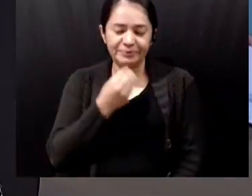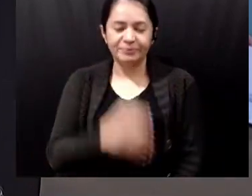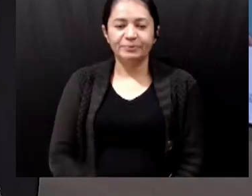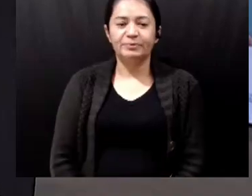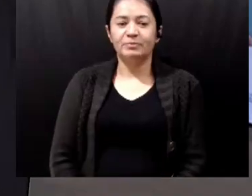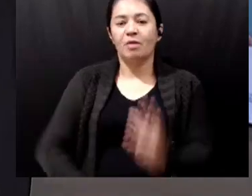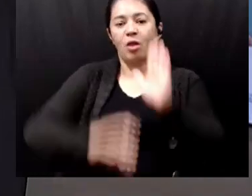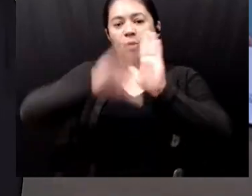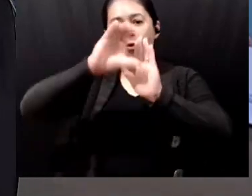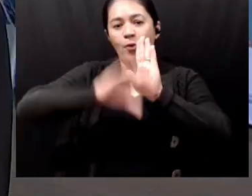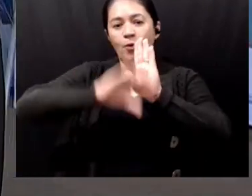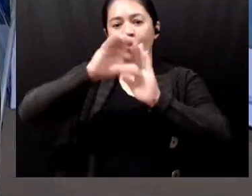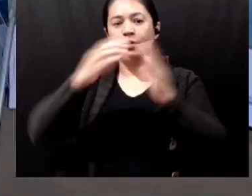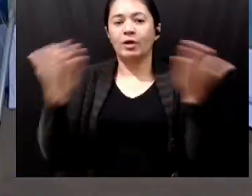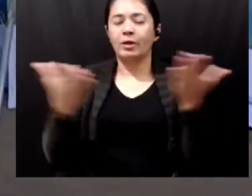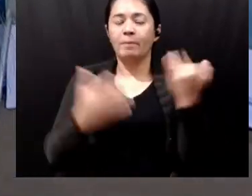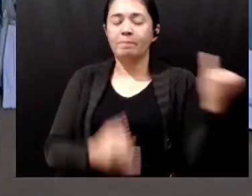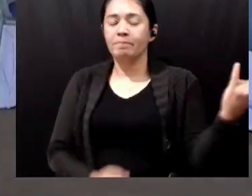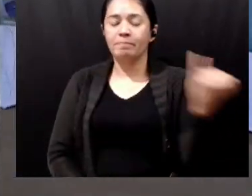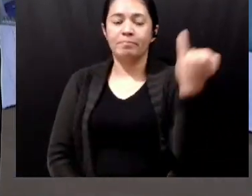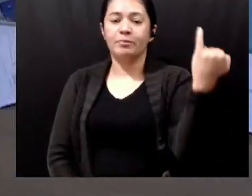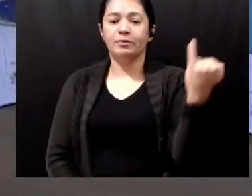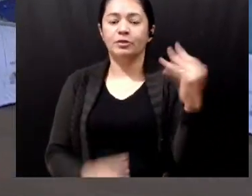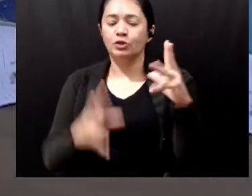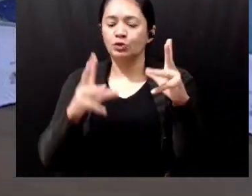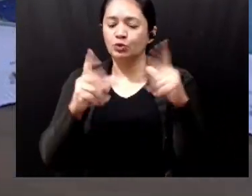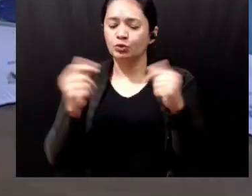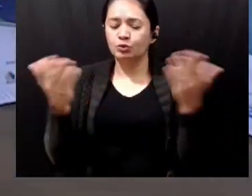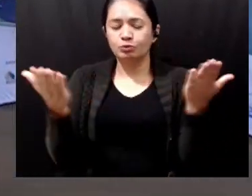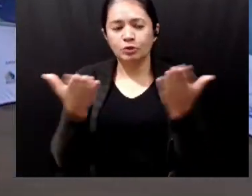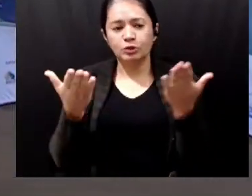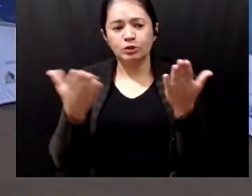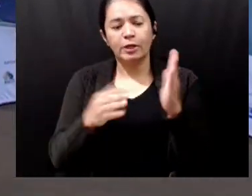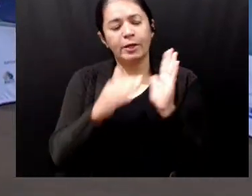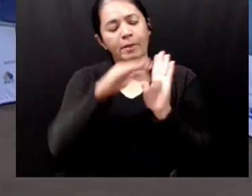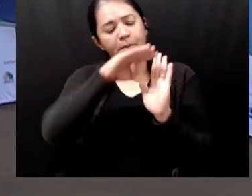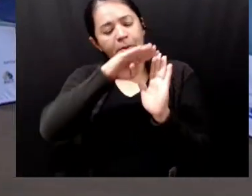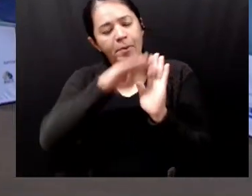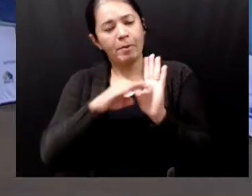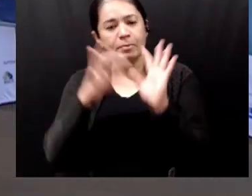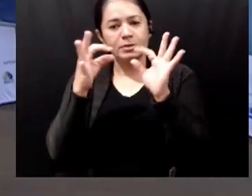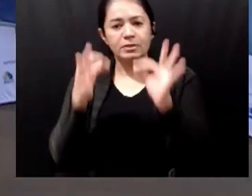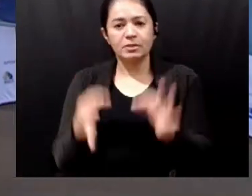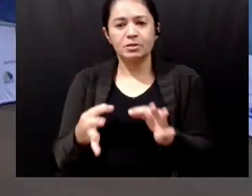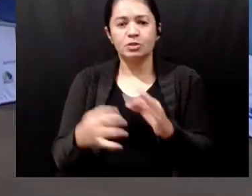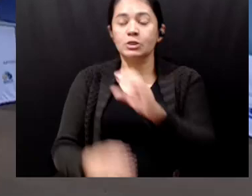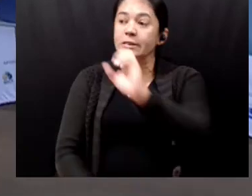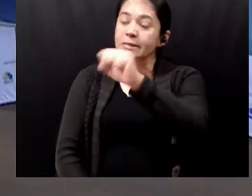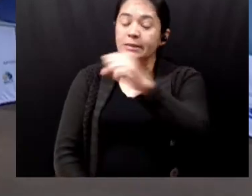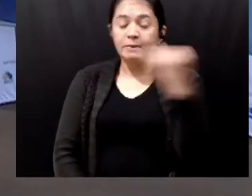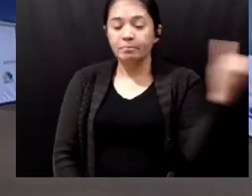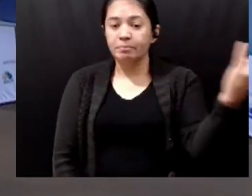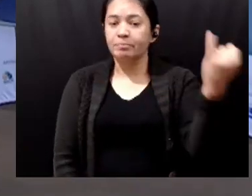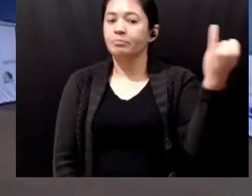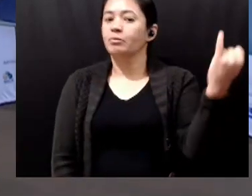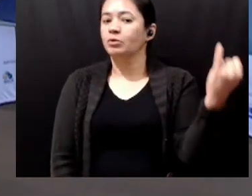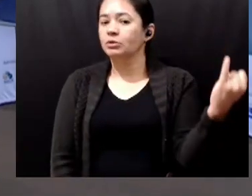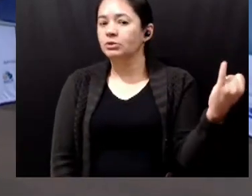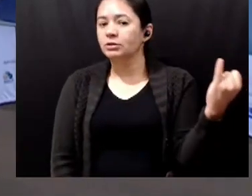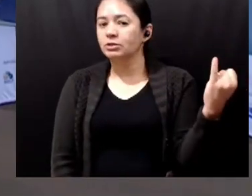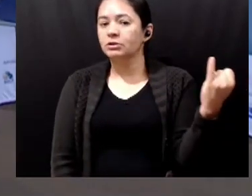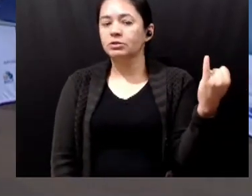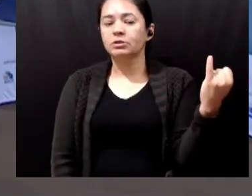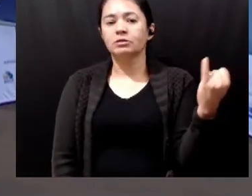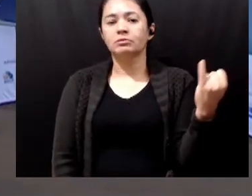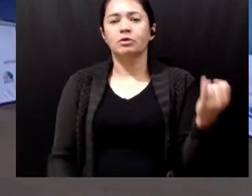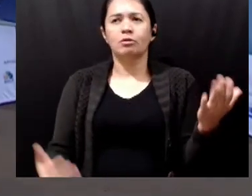é fundamental, tá tudo atualizado, preenchido corretamente, né, Camila? Isso, importantíssimo, estar atualizado. Olha, currículo